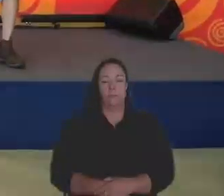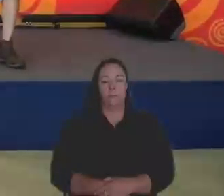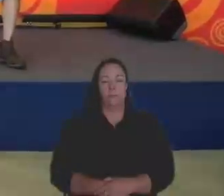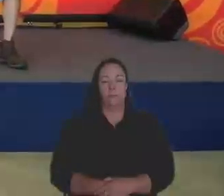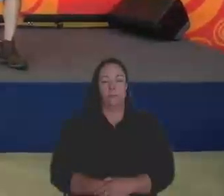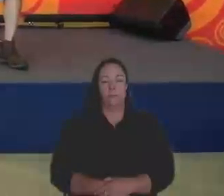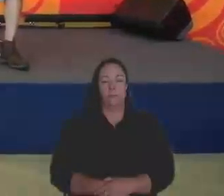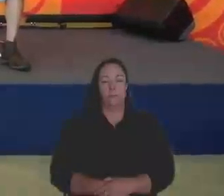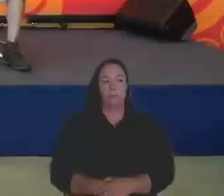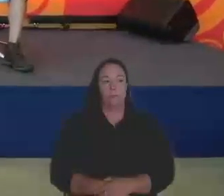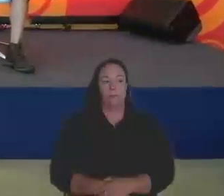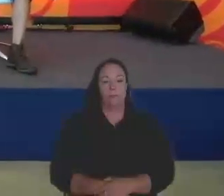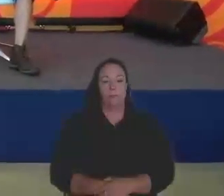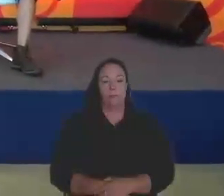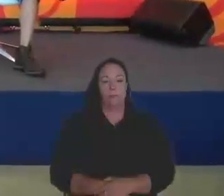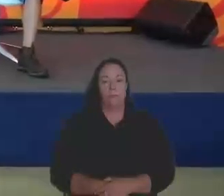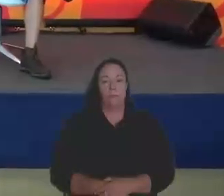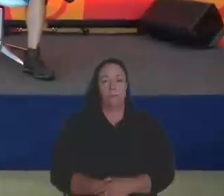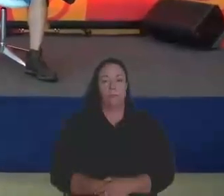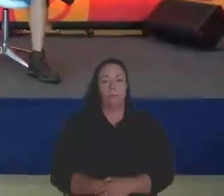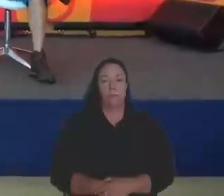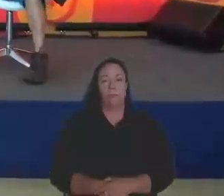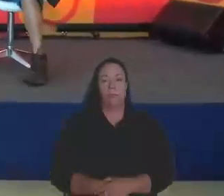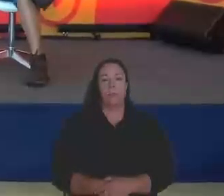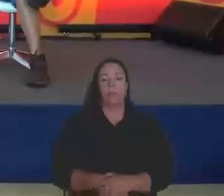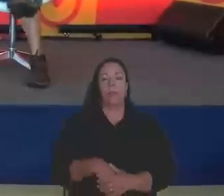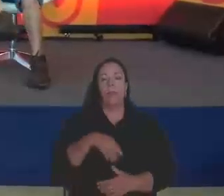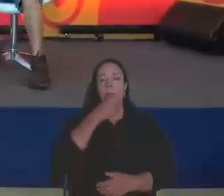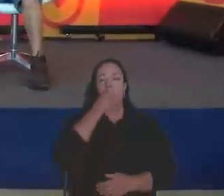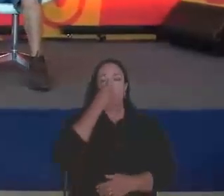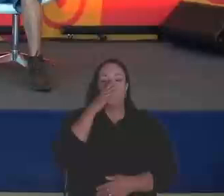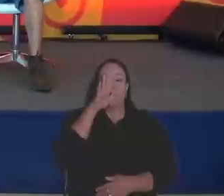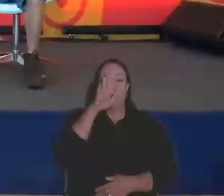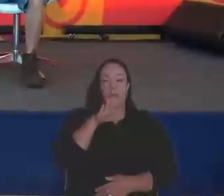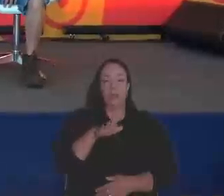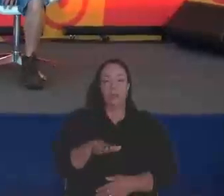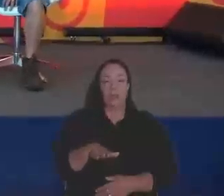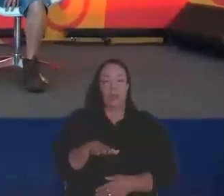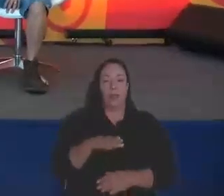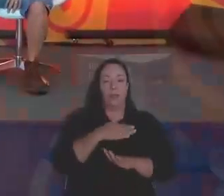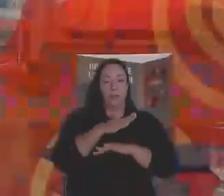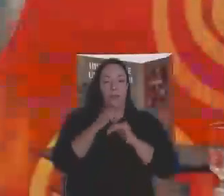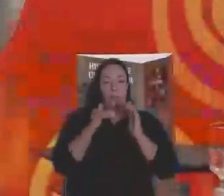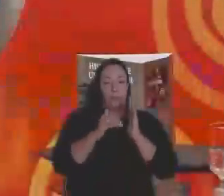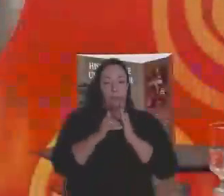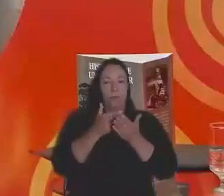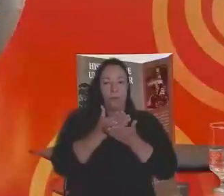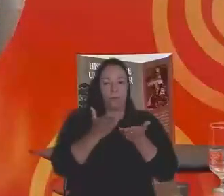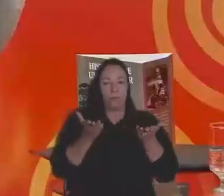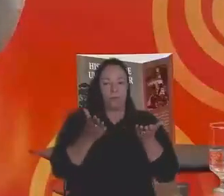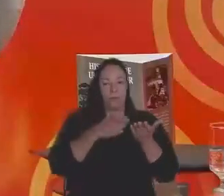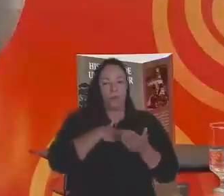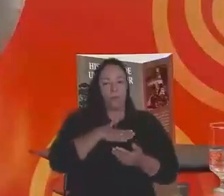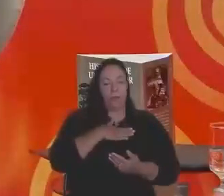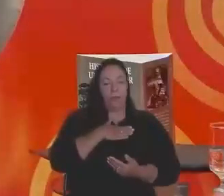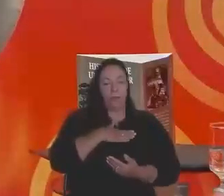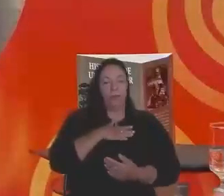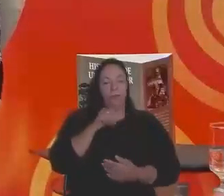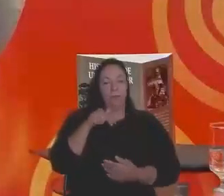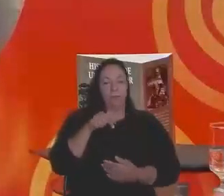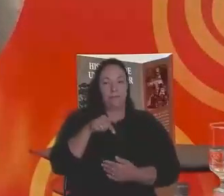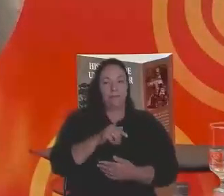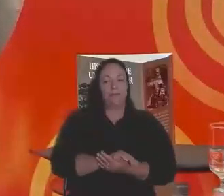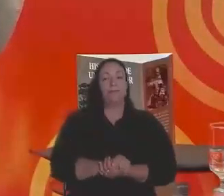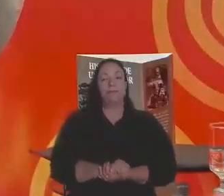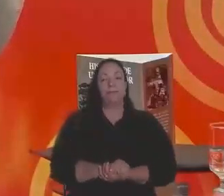História de um pescador. A roda de conversa acontece em uma sala grande. Ao fundo foi montado o palco. No chão foi disposto um